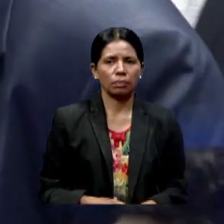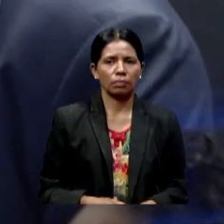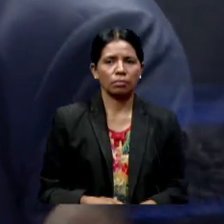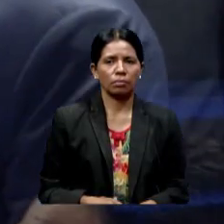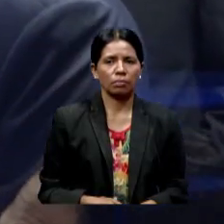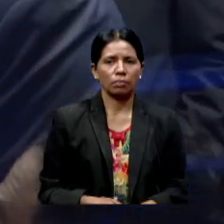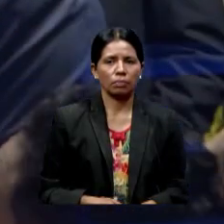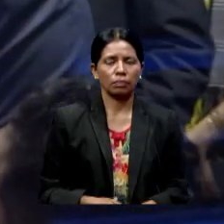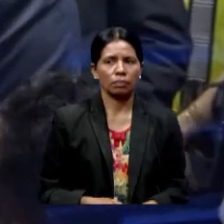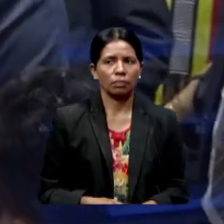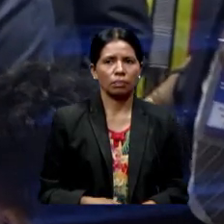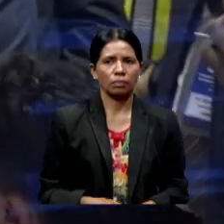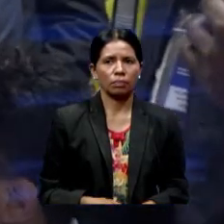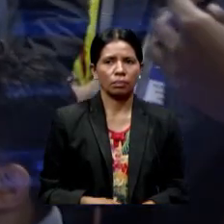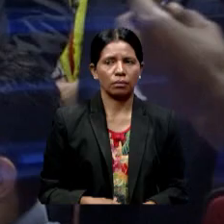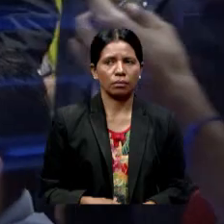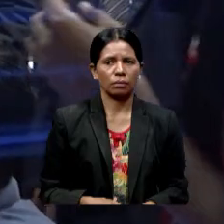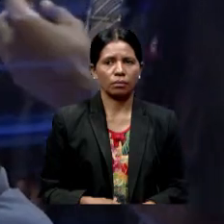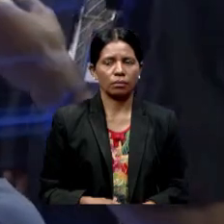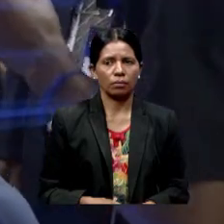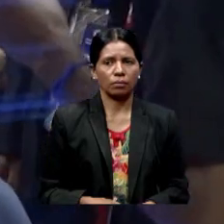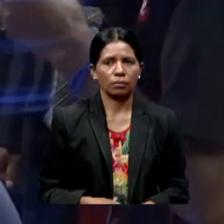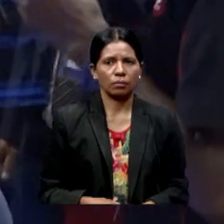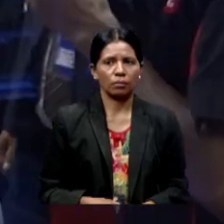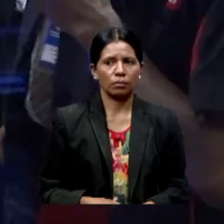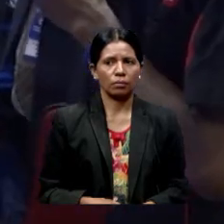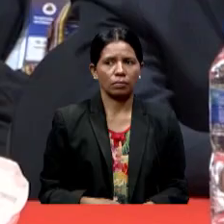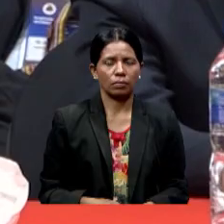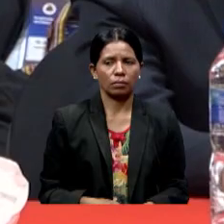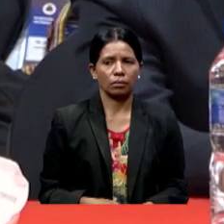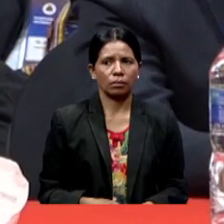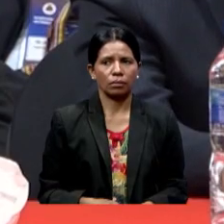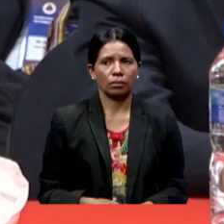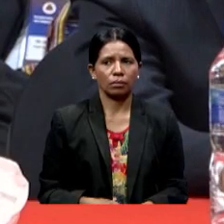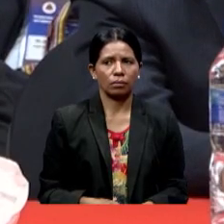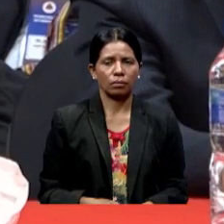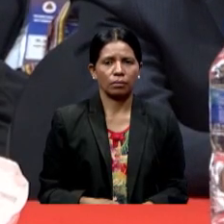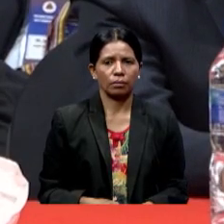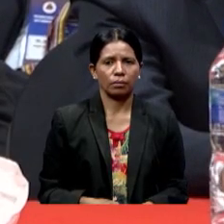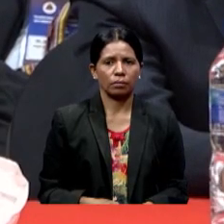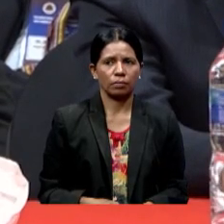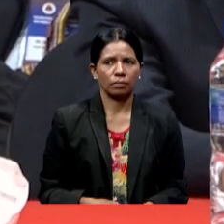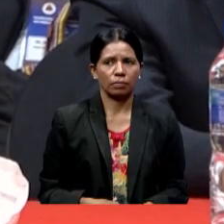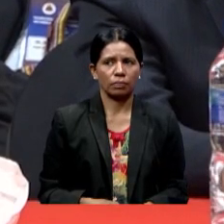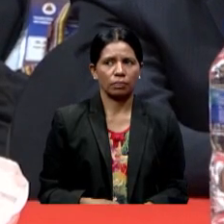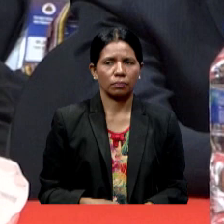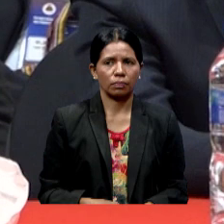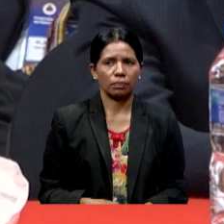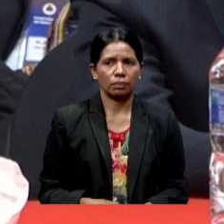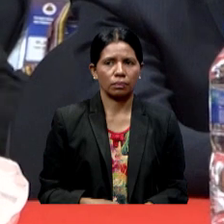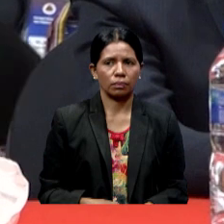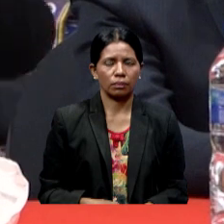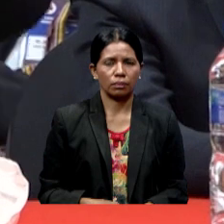this media group play an integral